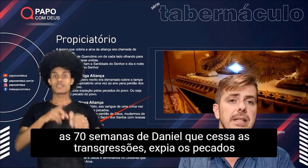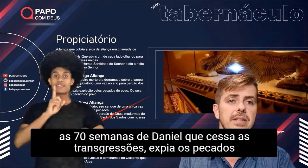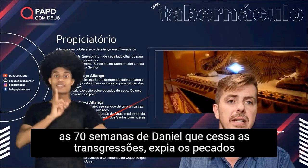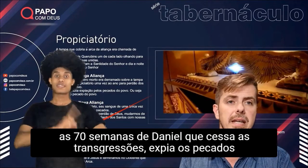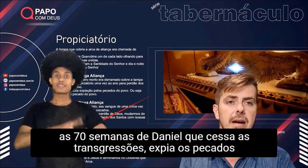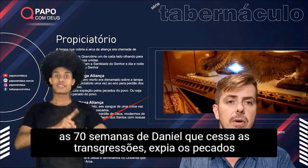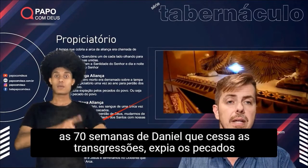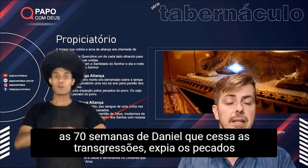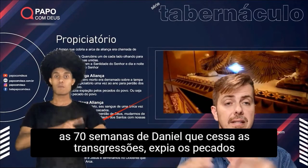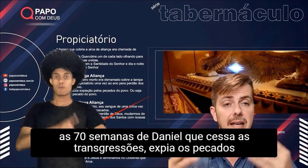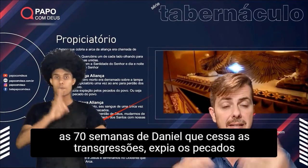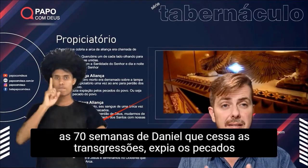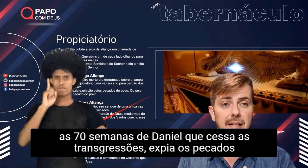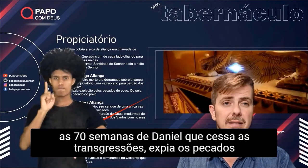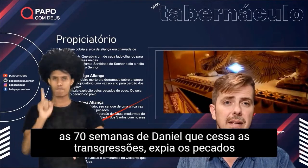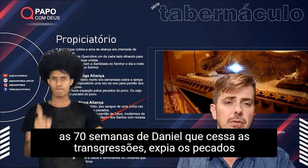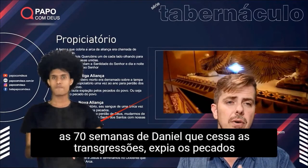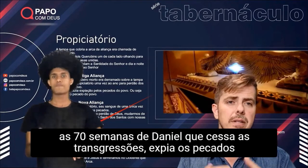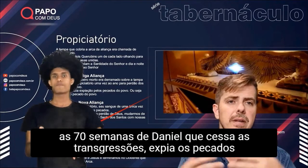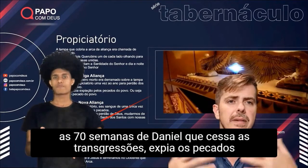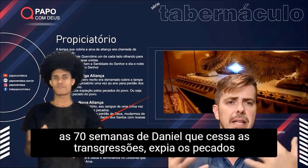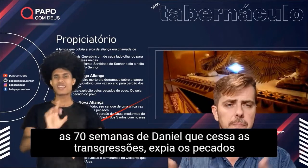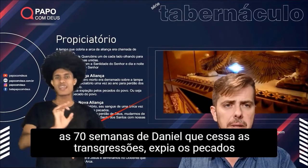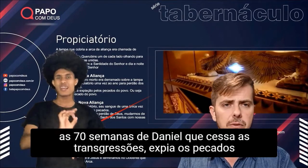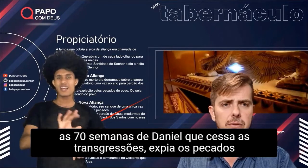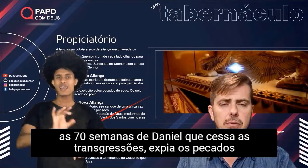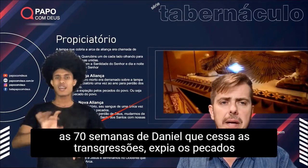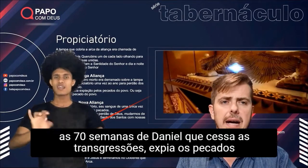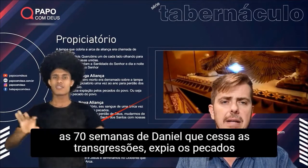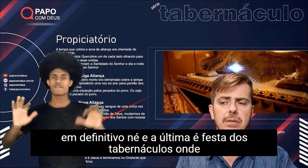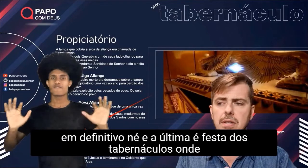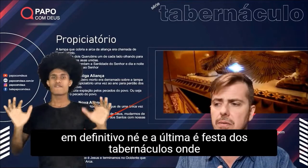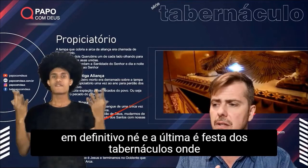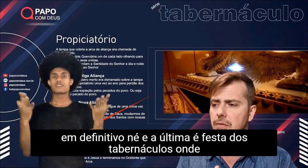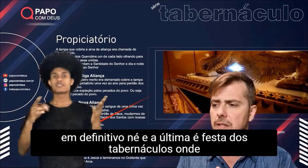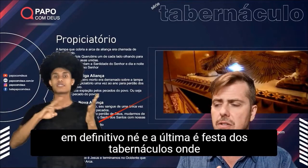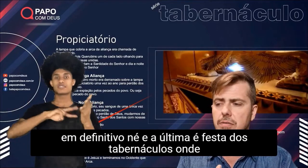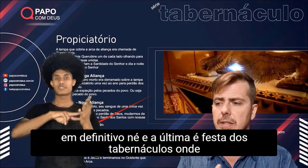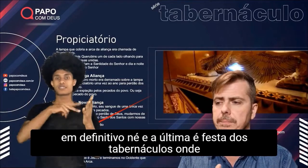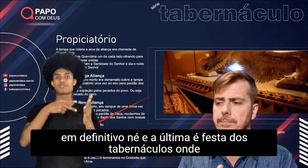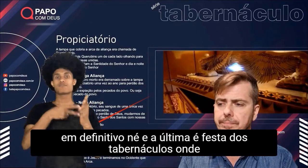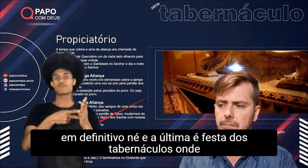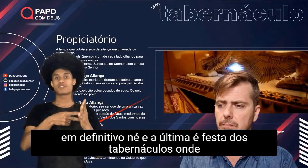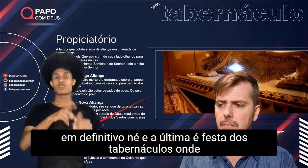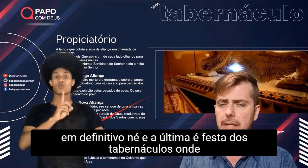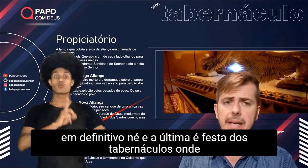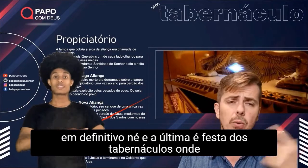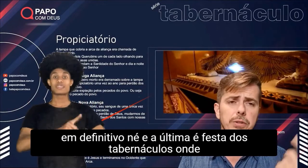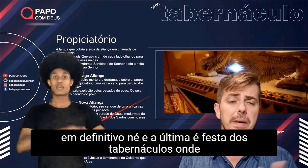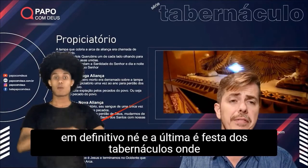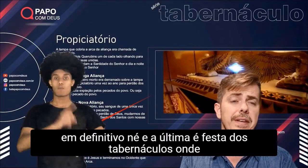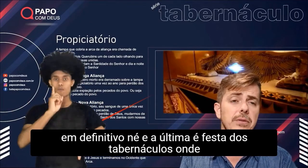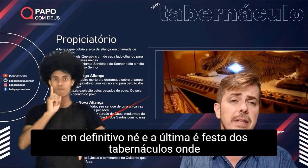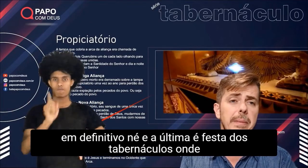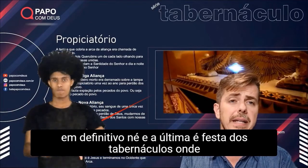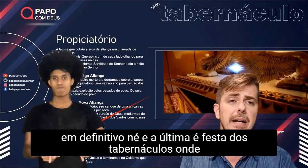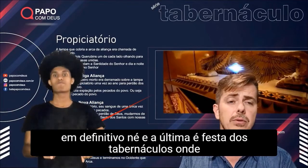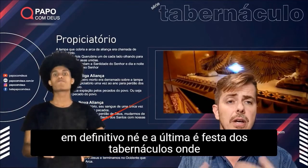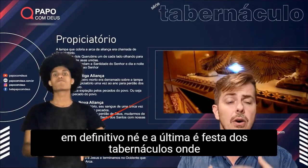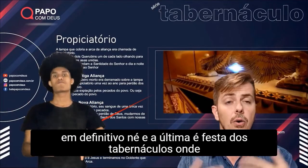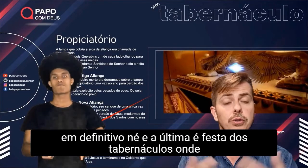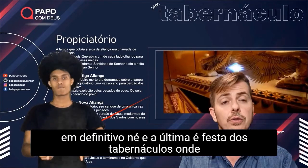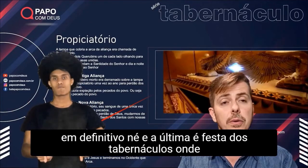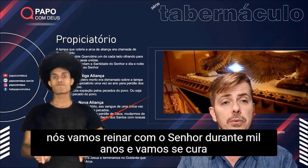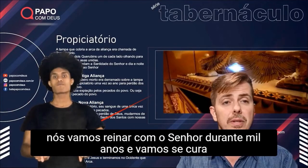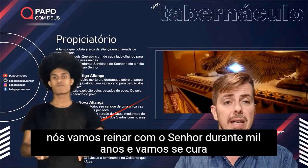70 semanas de Daniel, que se essas transgressões expiam-se os pecados em definitivo, né? E a última é a festa dos